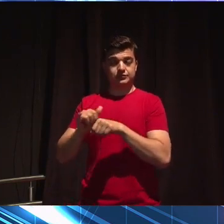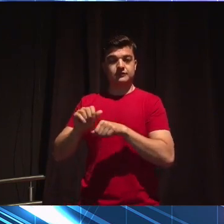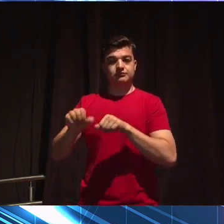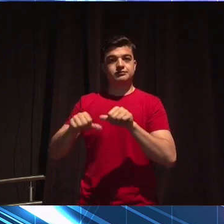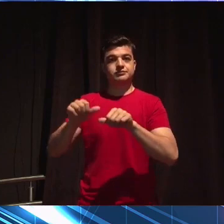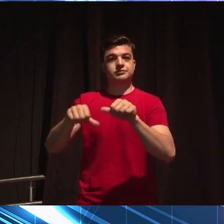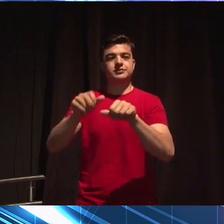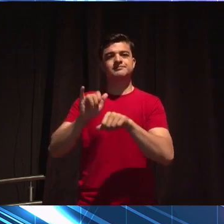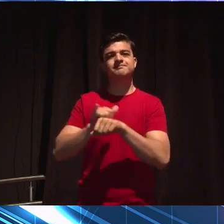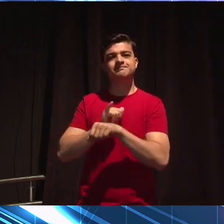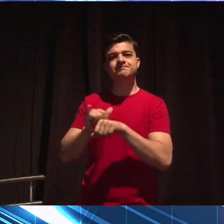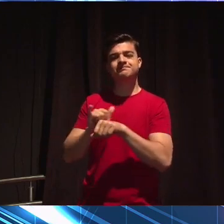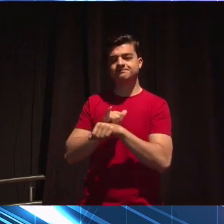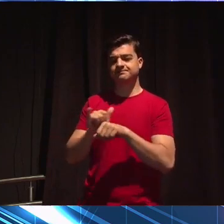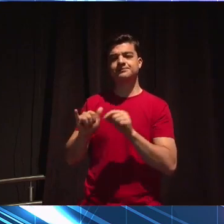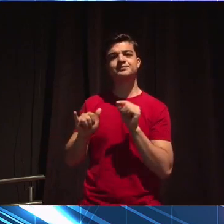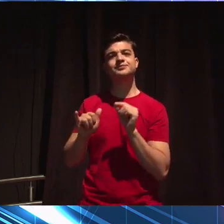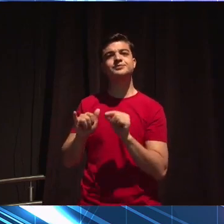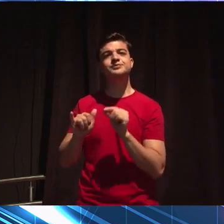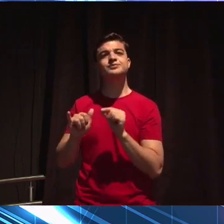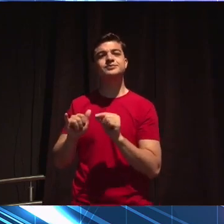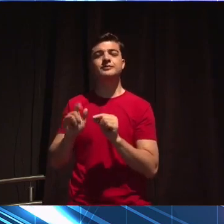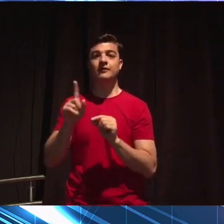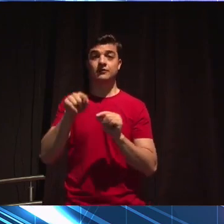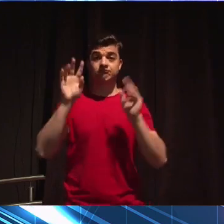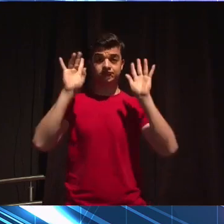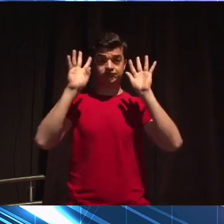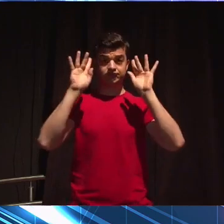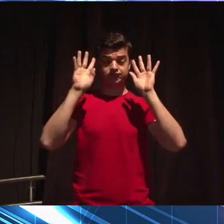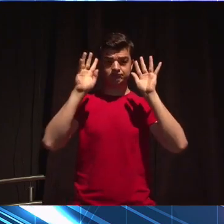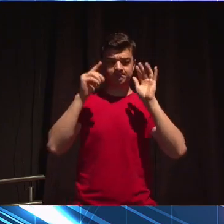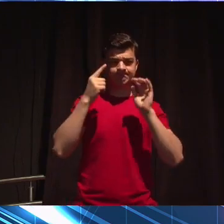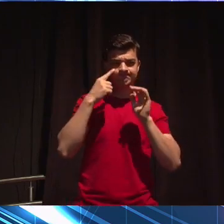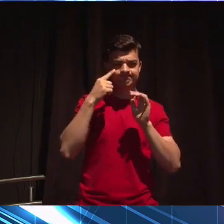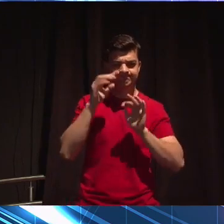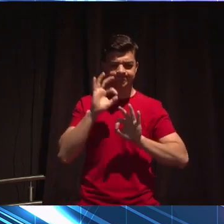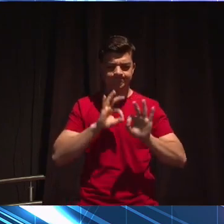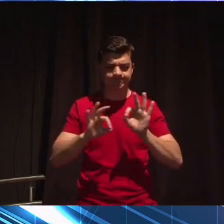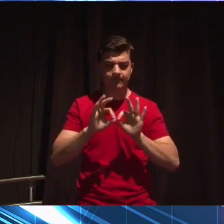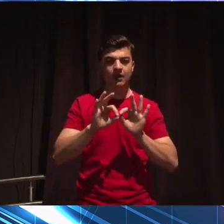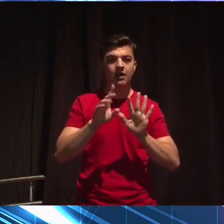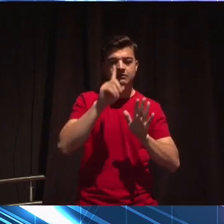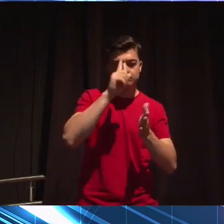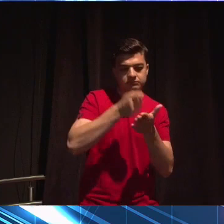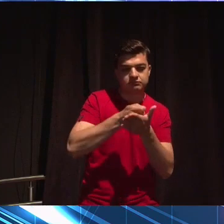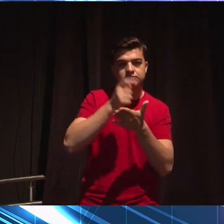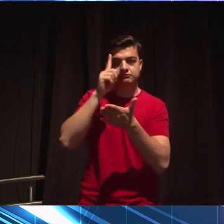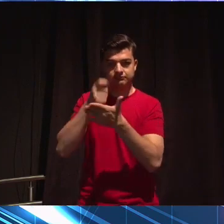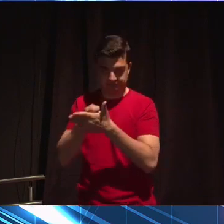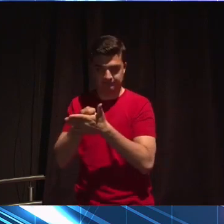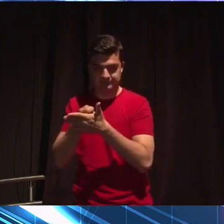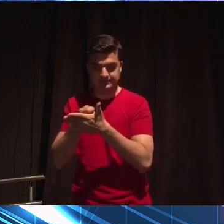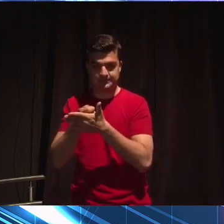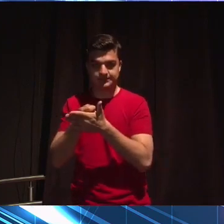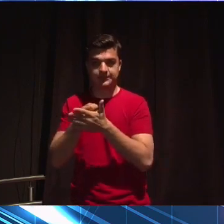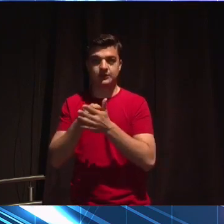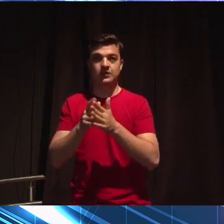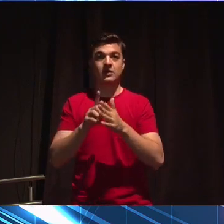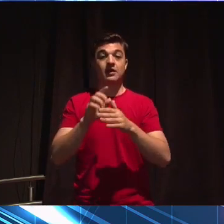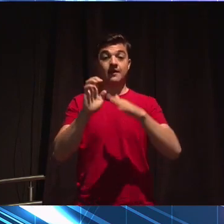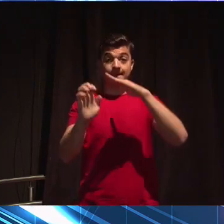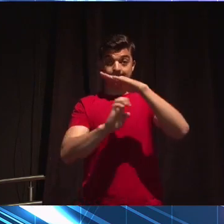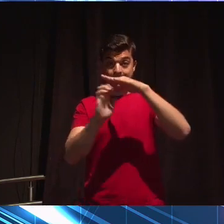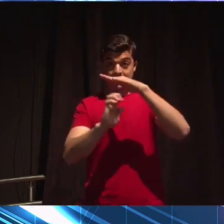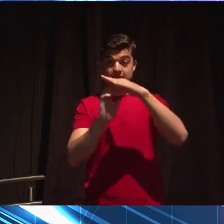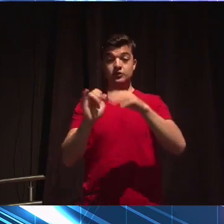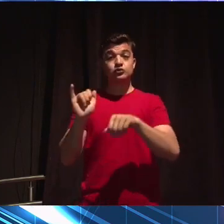estratégia é um padrão coerente para a tomada de decisões. Você sabe que a sua empresa que uma empresa tem estratégia quando todo mundo está adotando